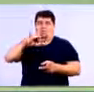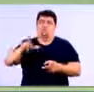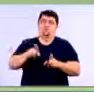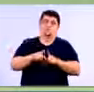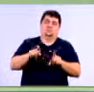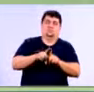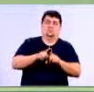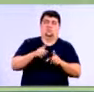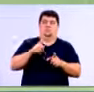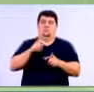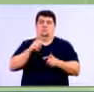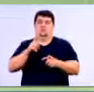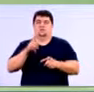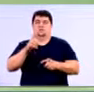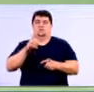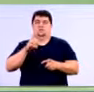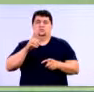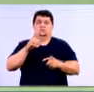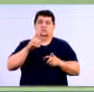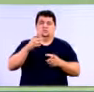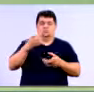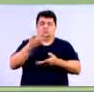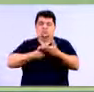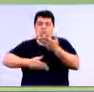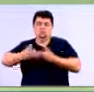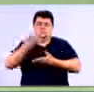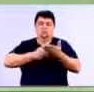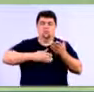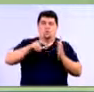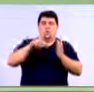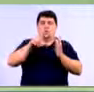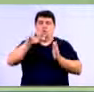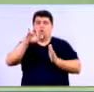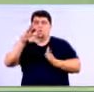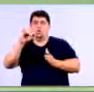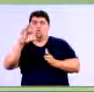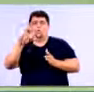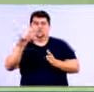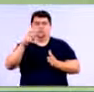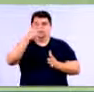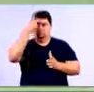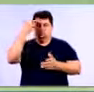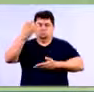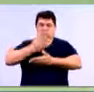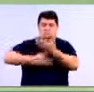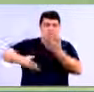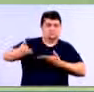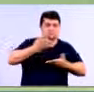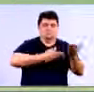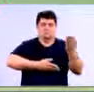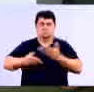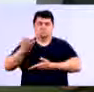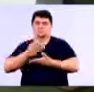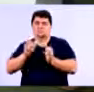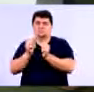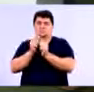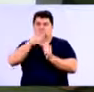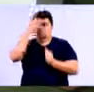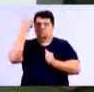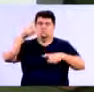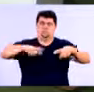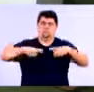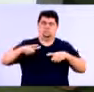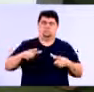dos lucros que as empresas dividem com seus acionistas. Excelente, professora. Com